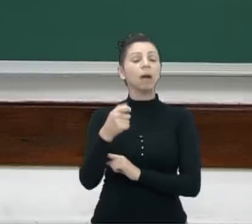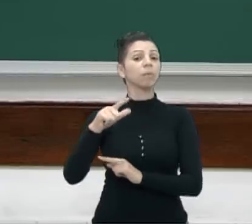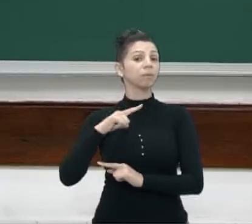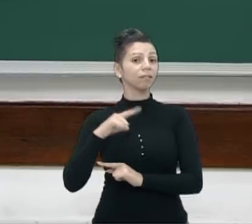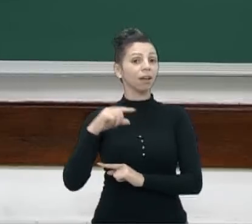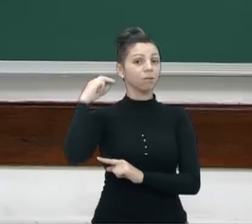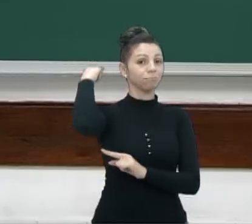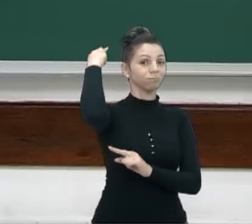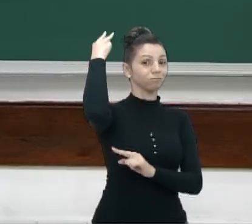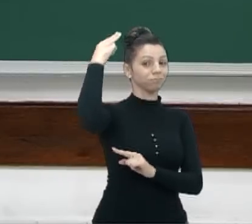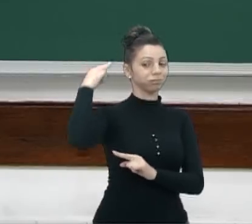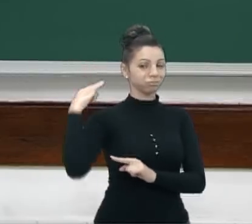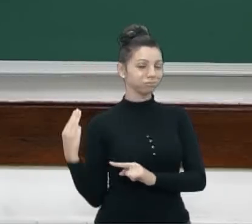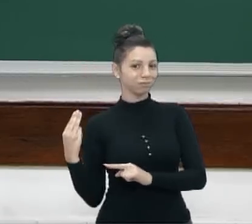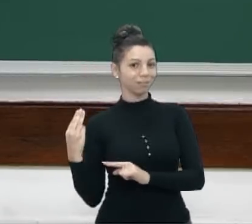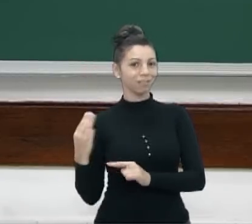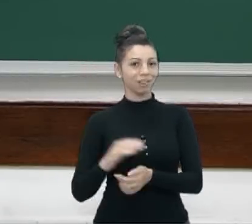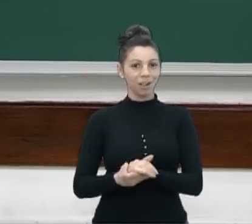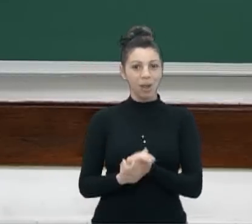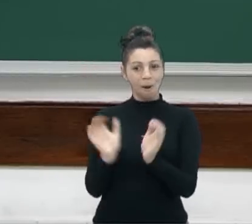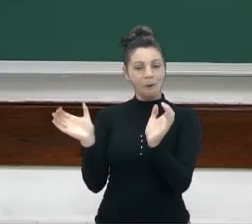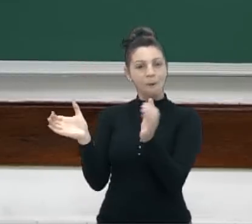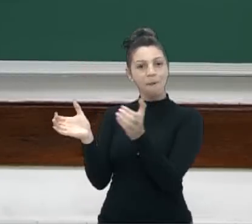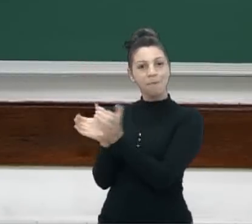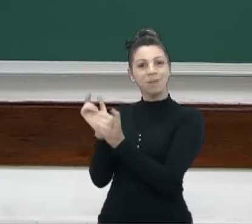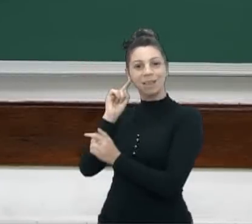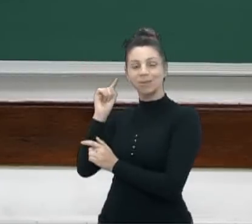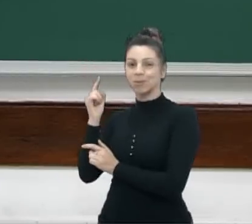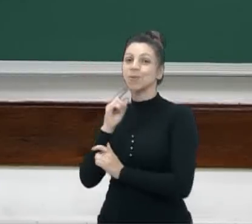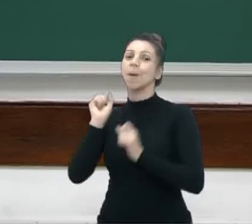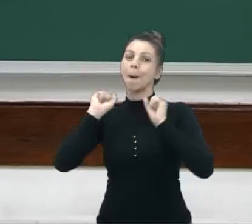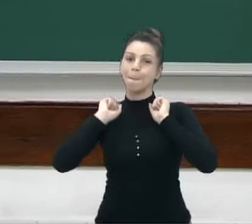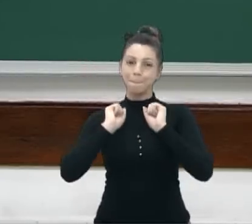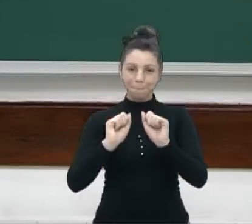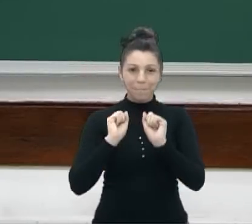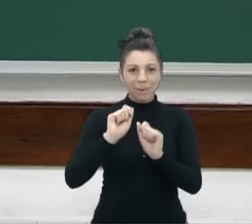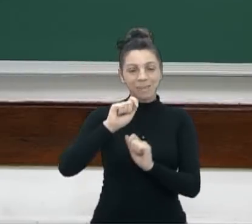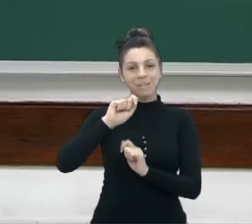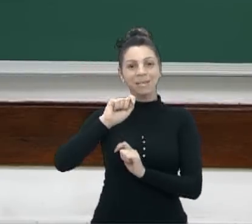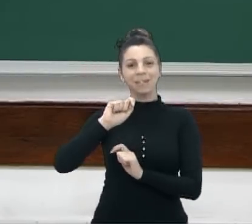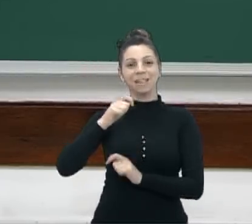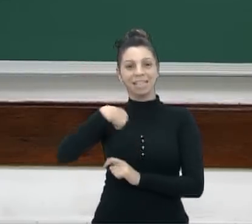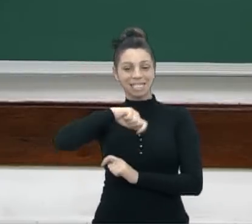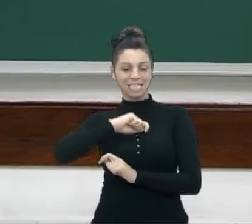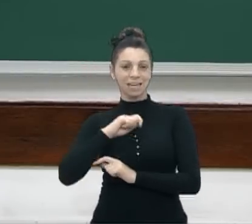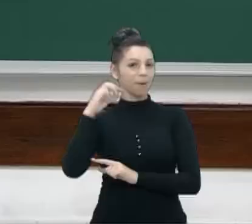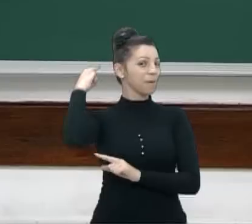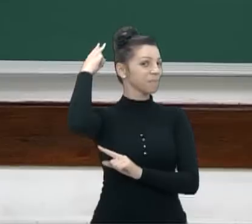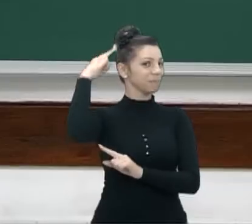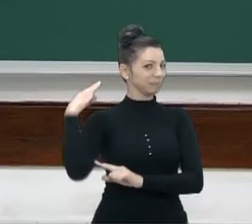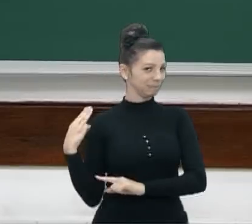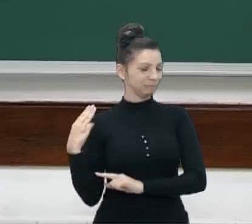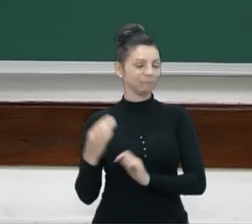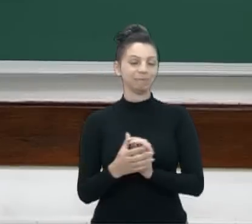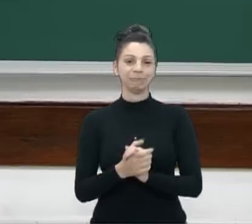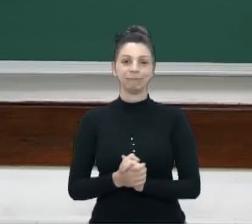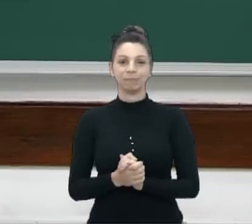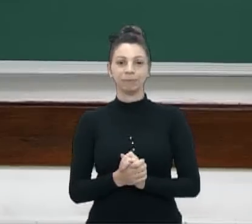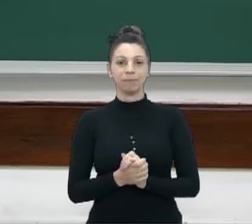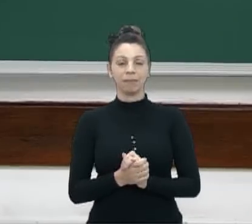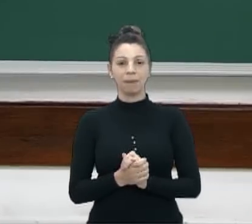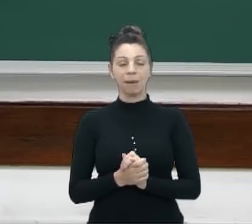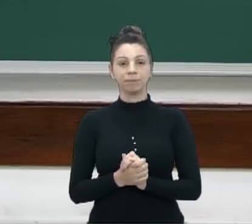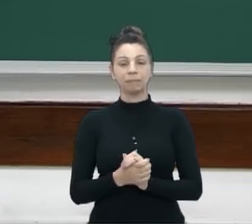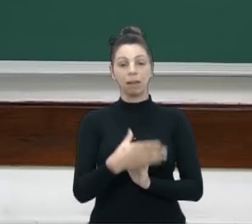vocês podem agora aí, a comunidade surda, começar a me chamar assim, tá bom? Que eu vou atender. Muito bem. Ah, eu esqueci